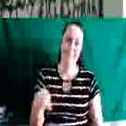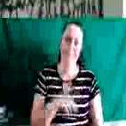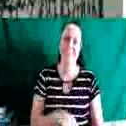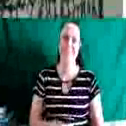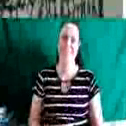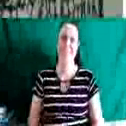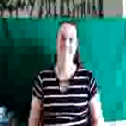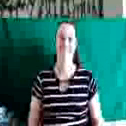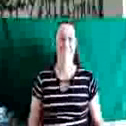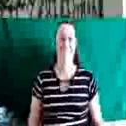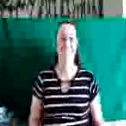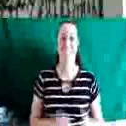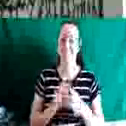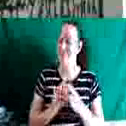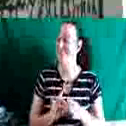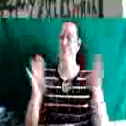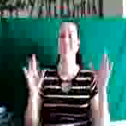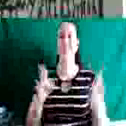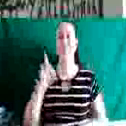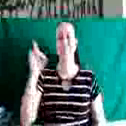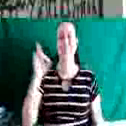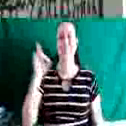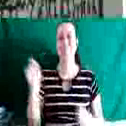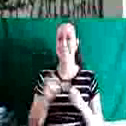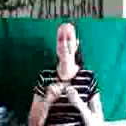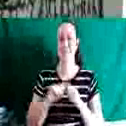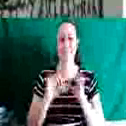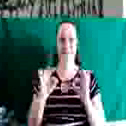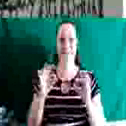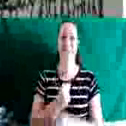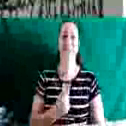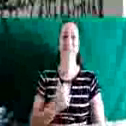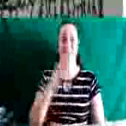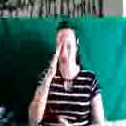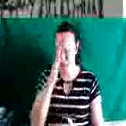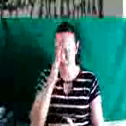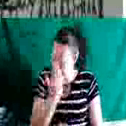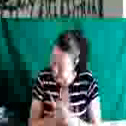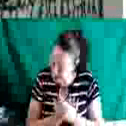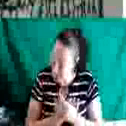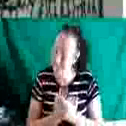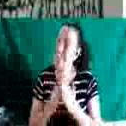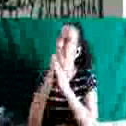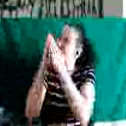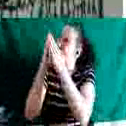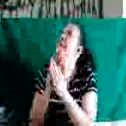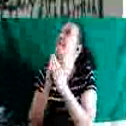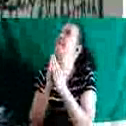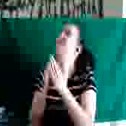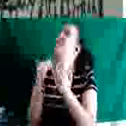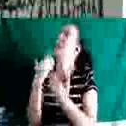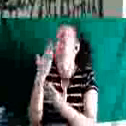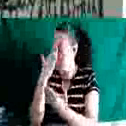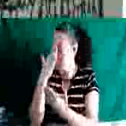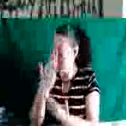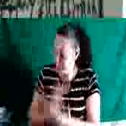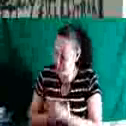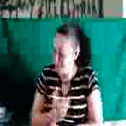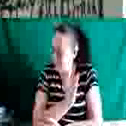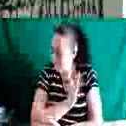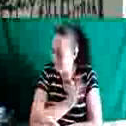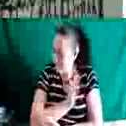isso para Deus, com o nosso fundo do nosso coração, tem certeza que isso vai dar certo e vai passar. Então fica aí a mensagem